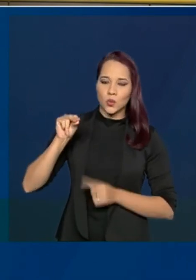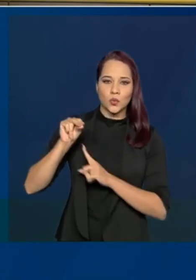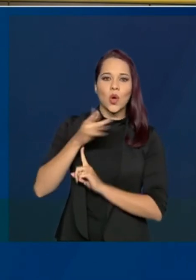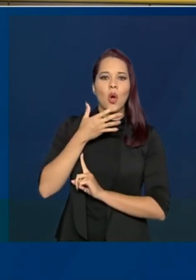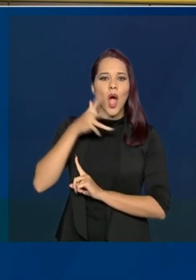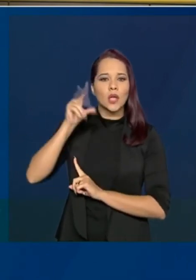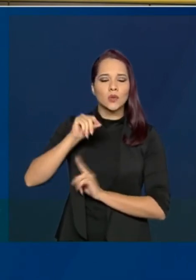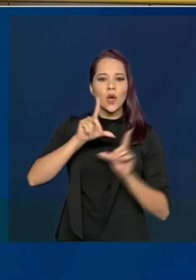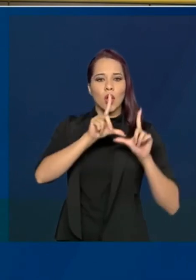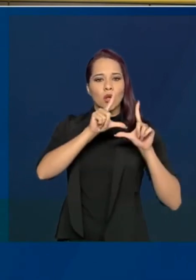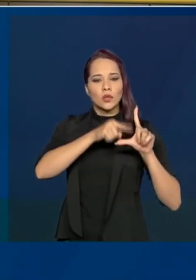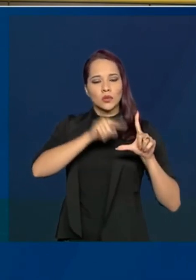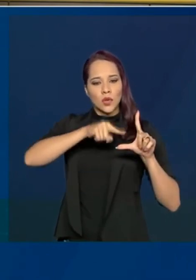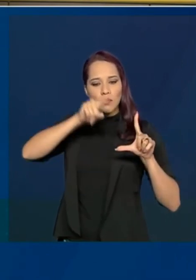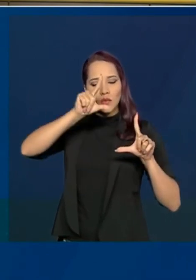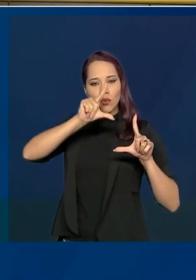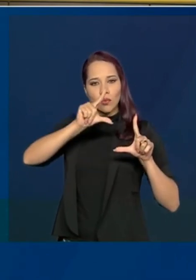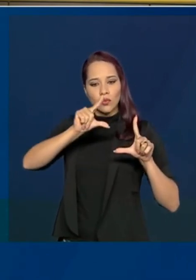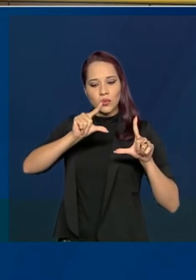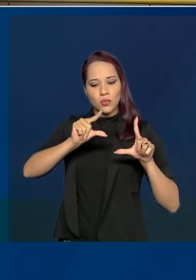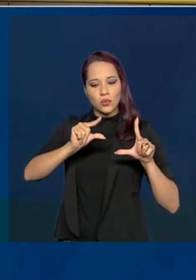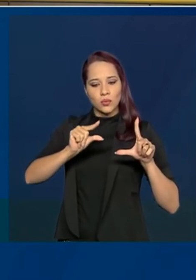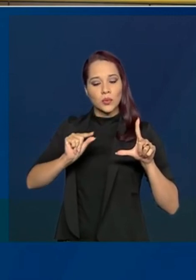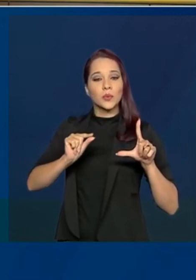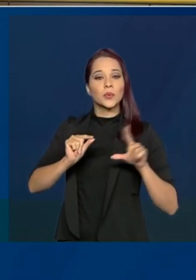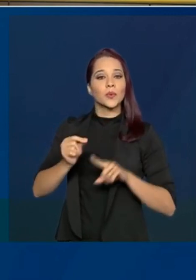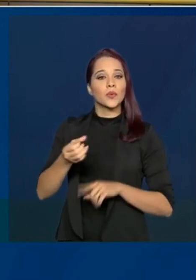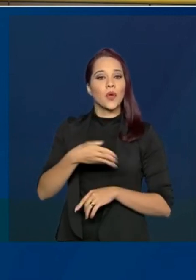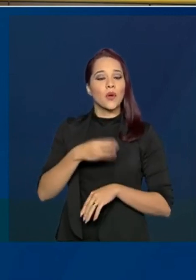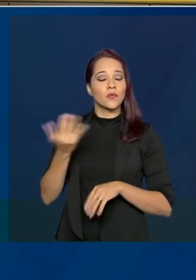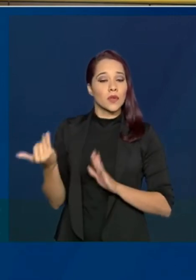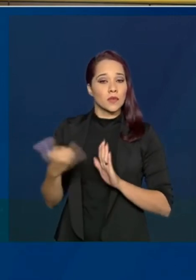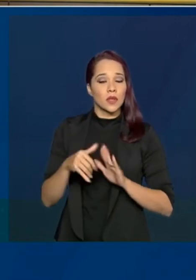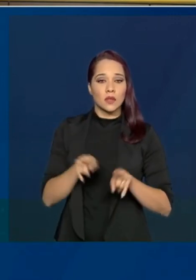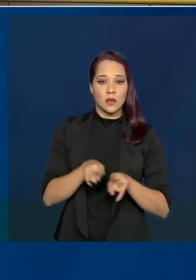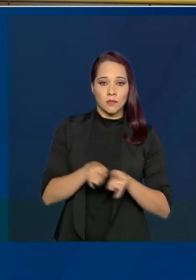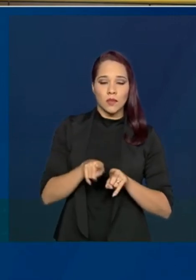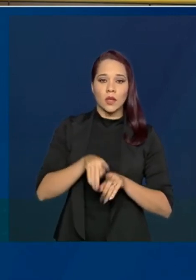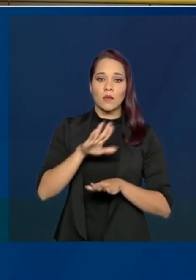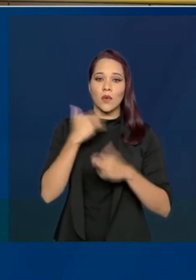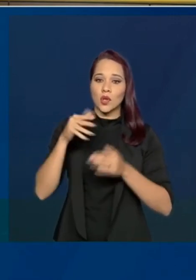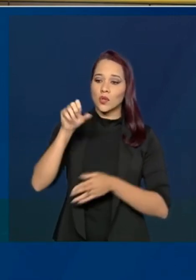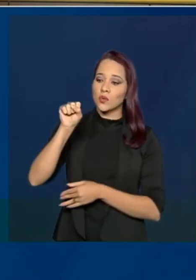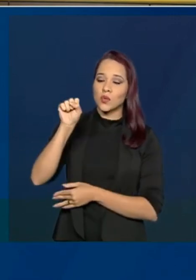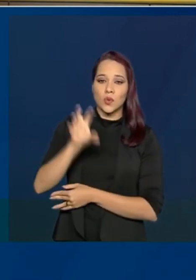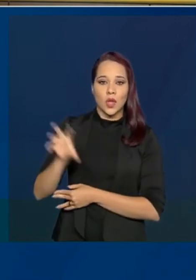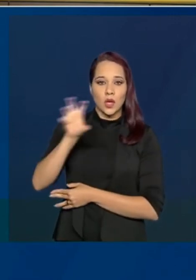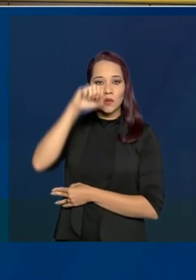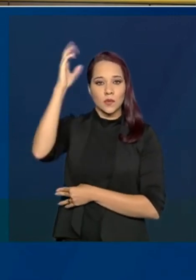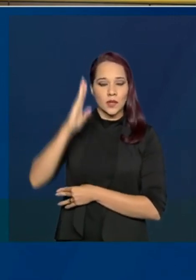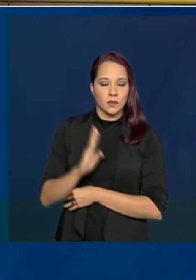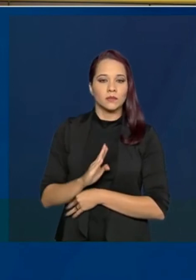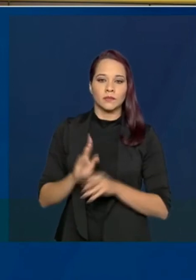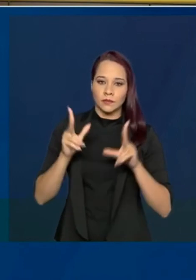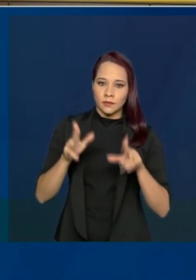a redução que vem ocorrendo do número de casos novos registrados e também de óbitos na região sudeste do Brasil. Da